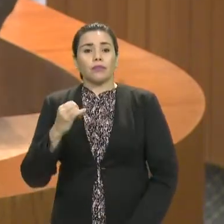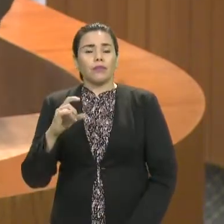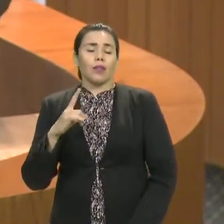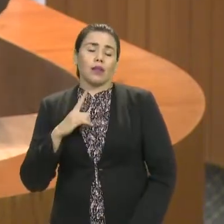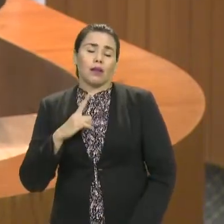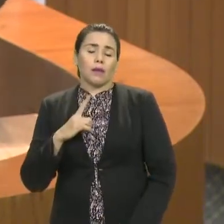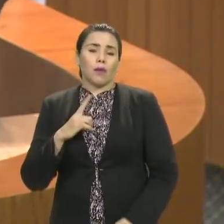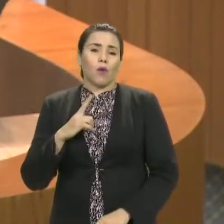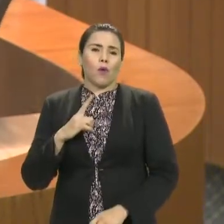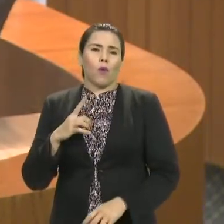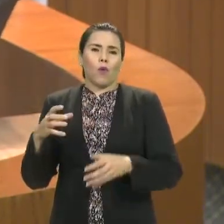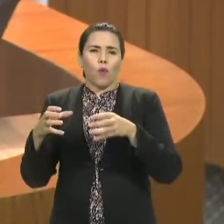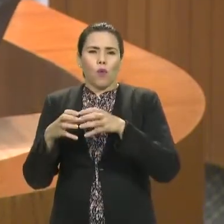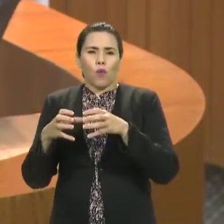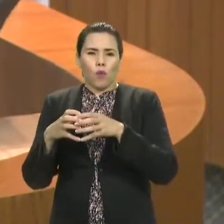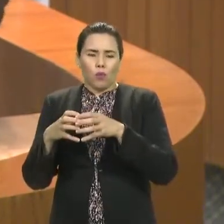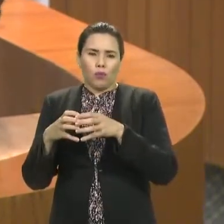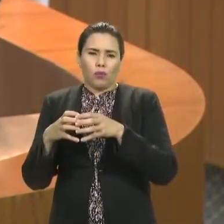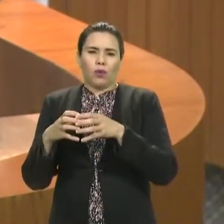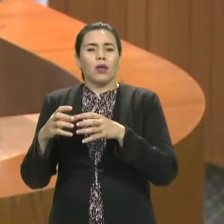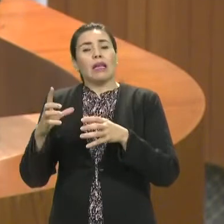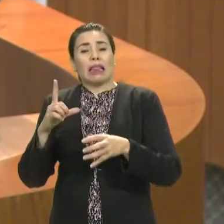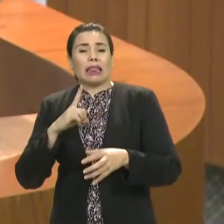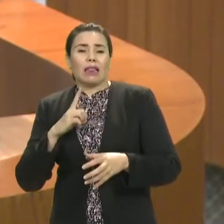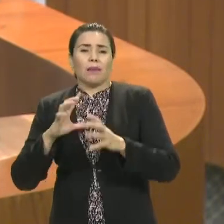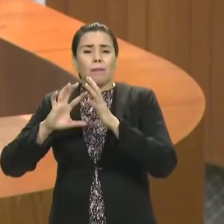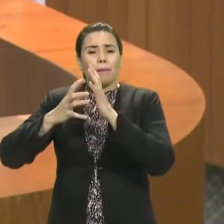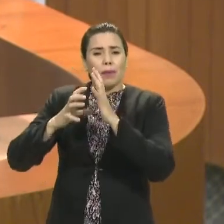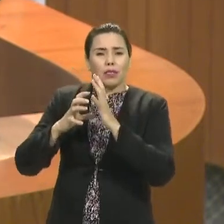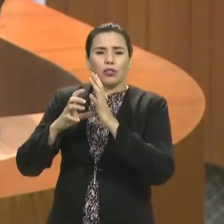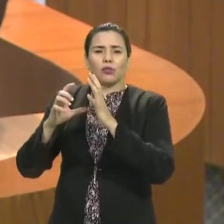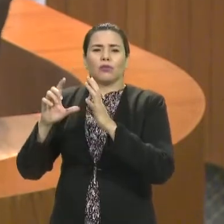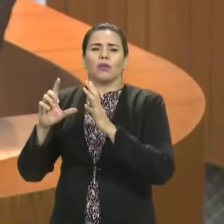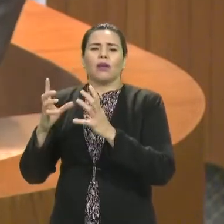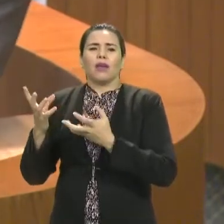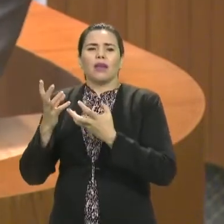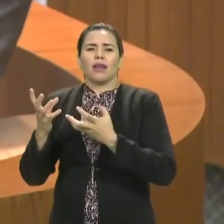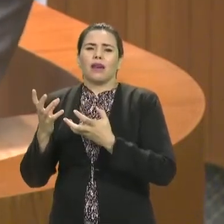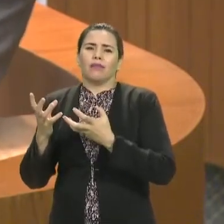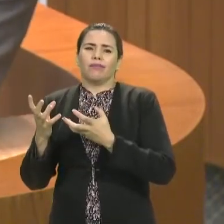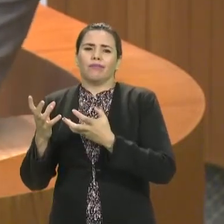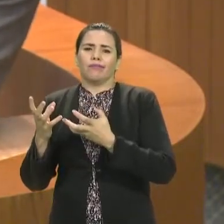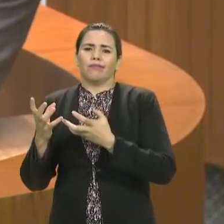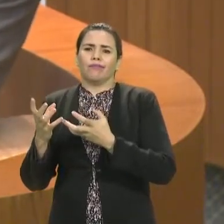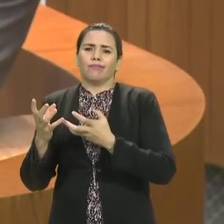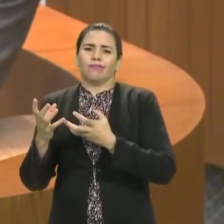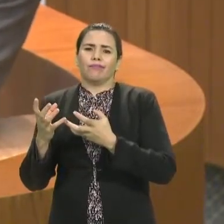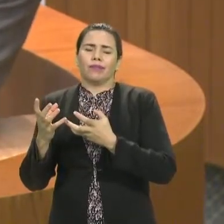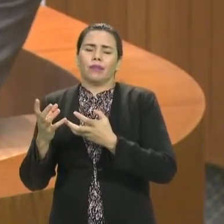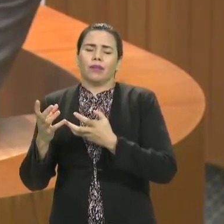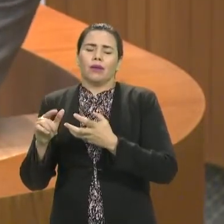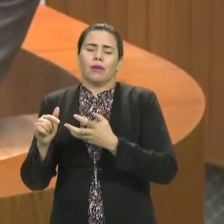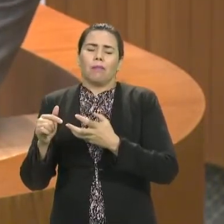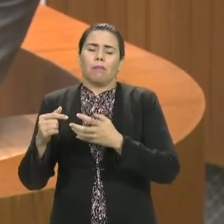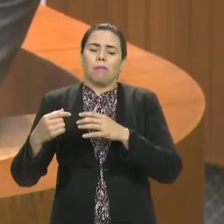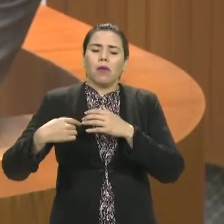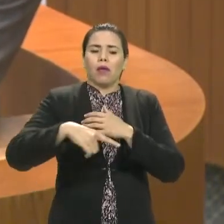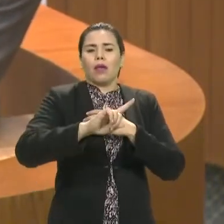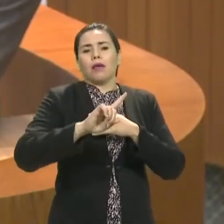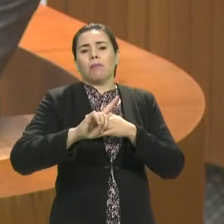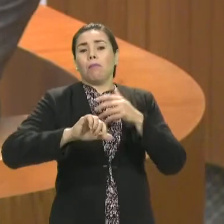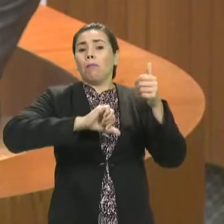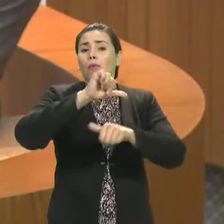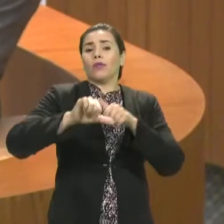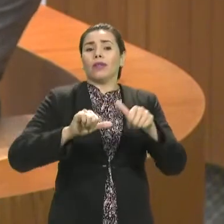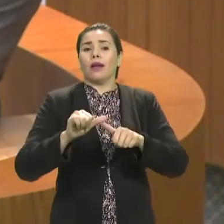bloco, sem nenhum problema, mas a composição será aquela. O Bloco Parlamentar